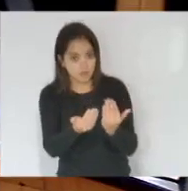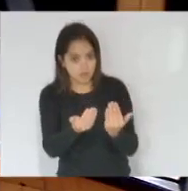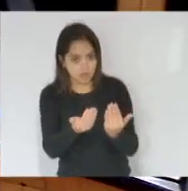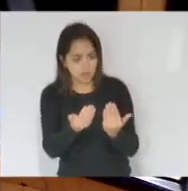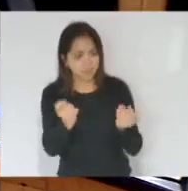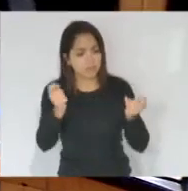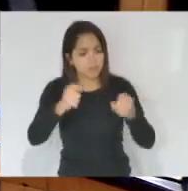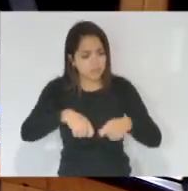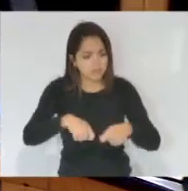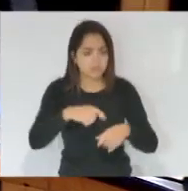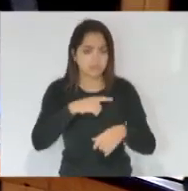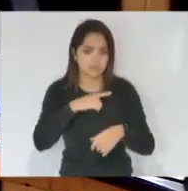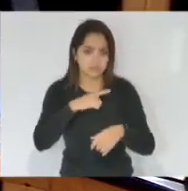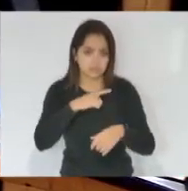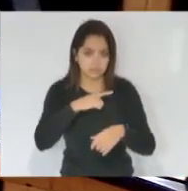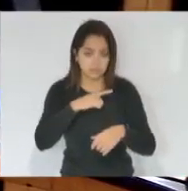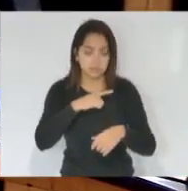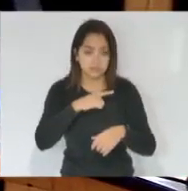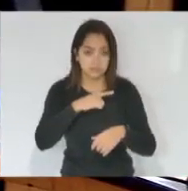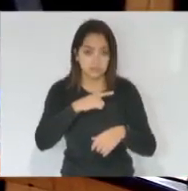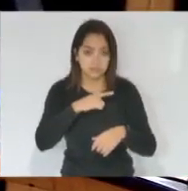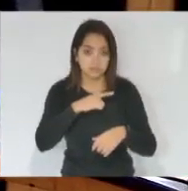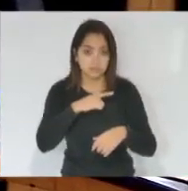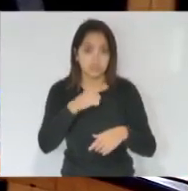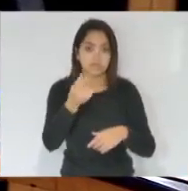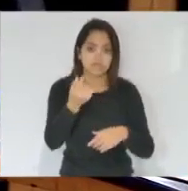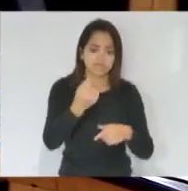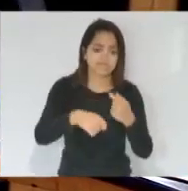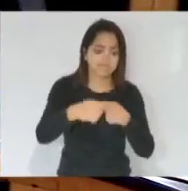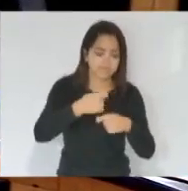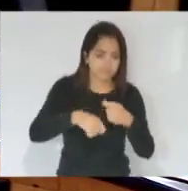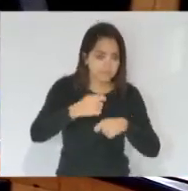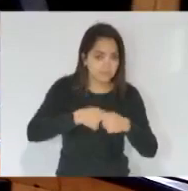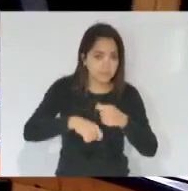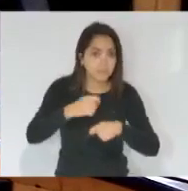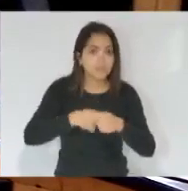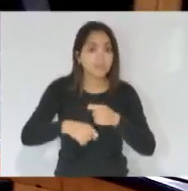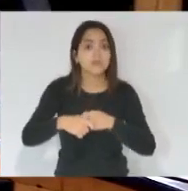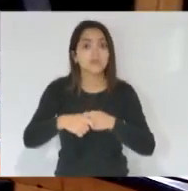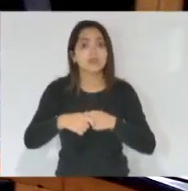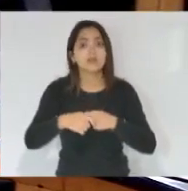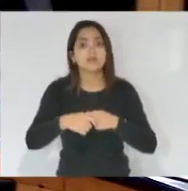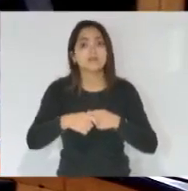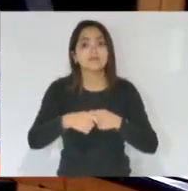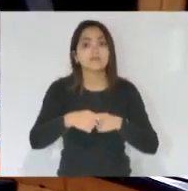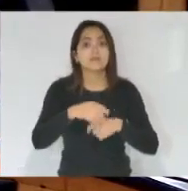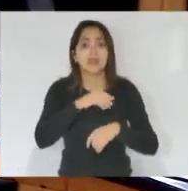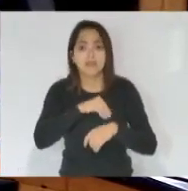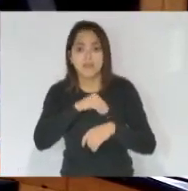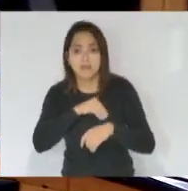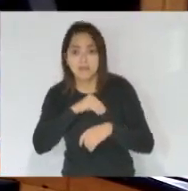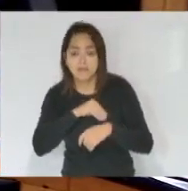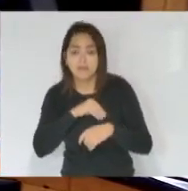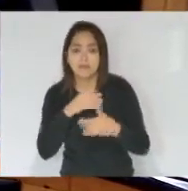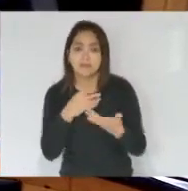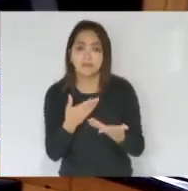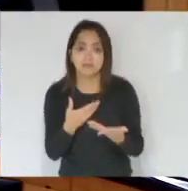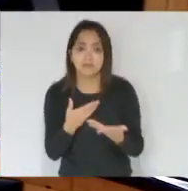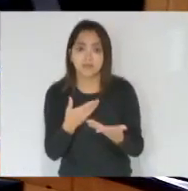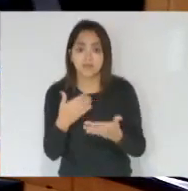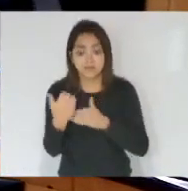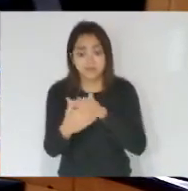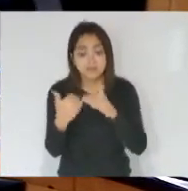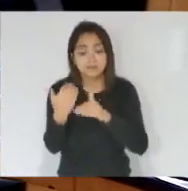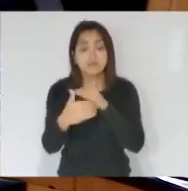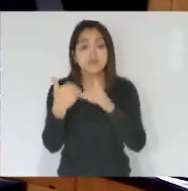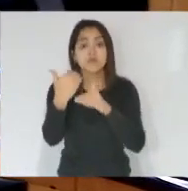potencial de estabilidade econômica, de distribuição de renda e de